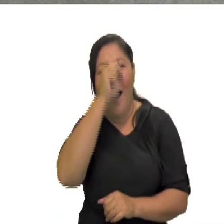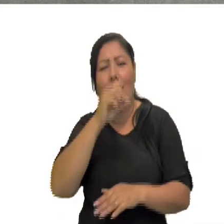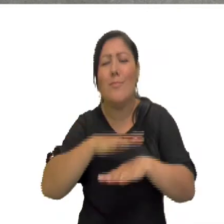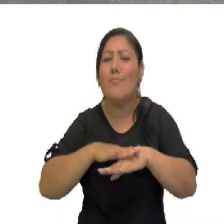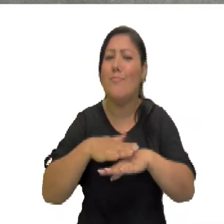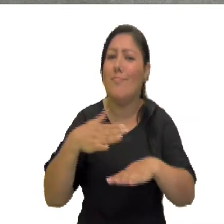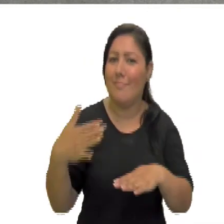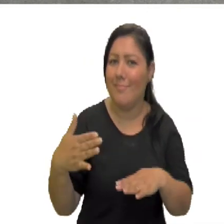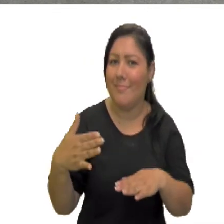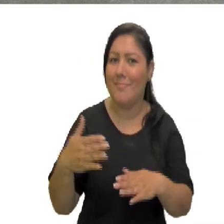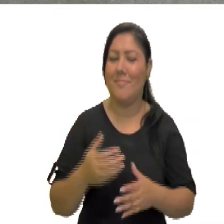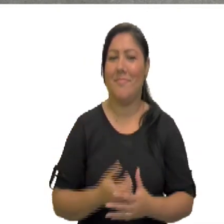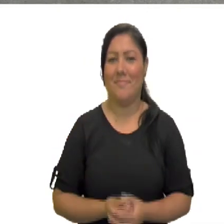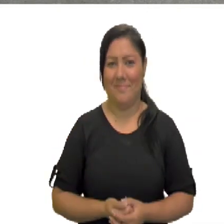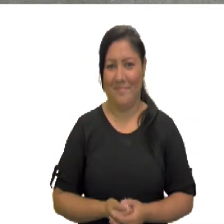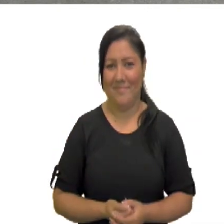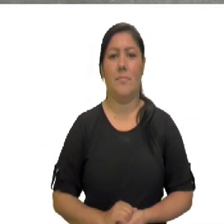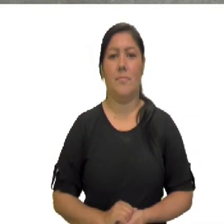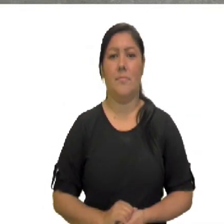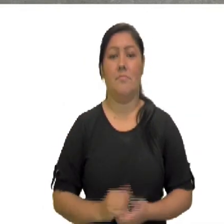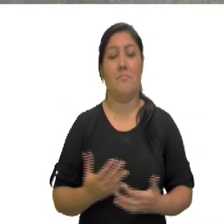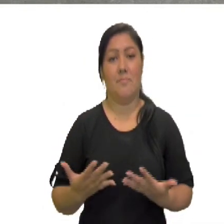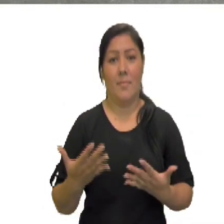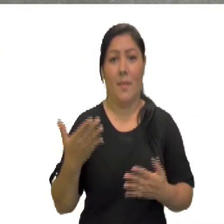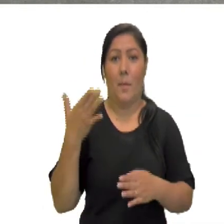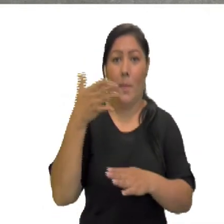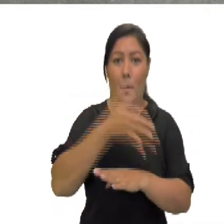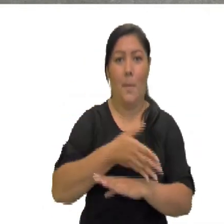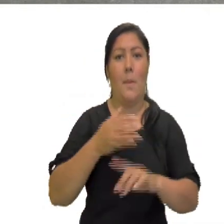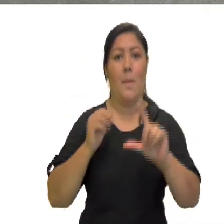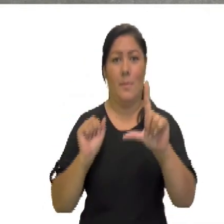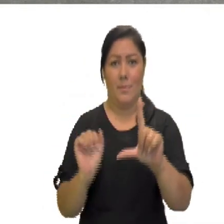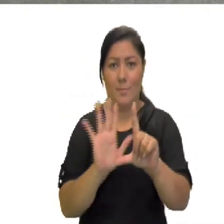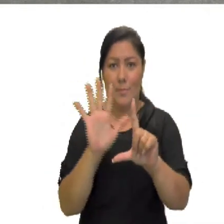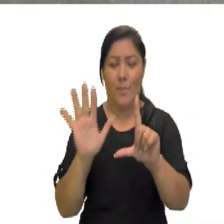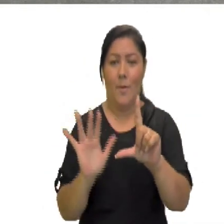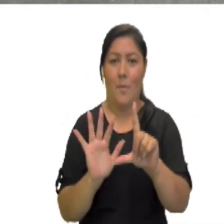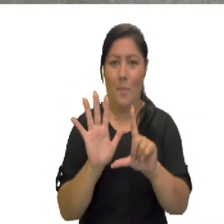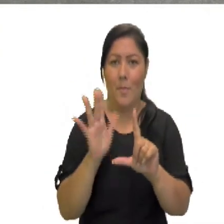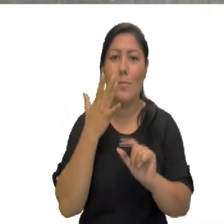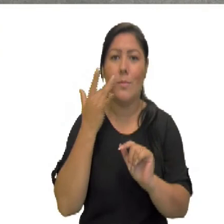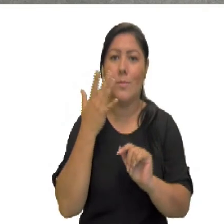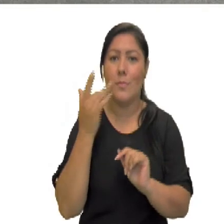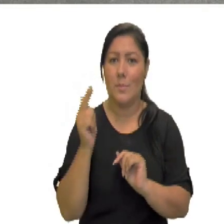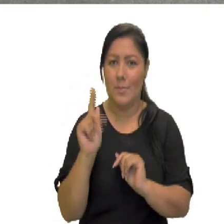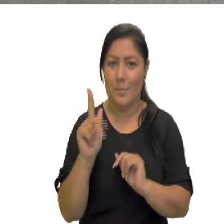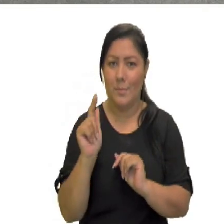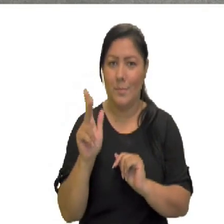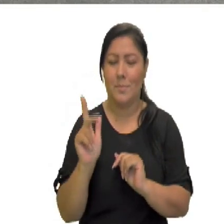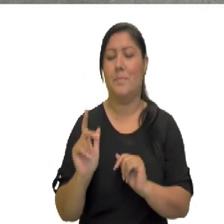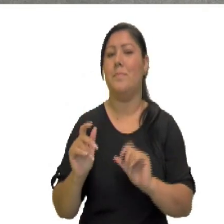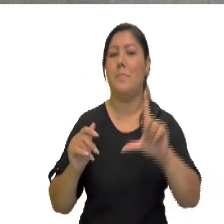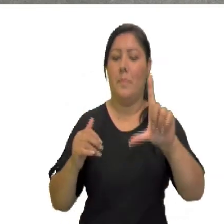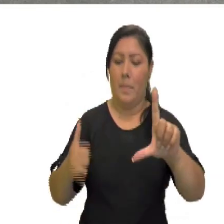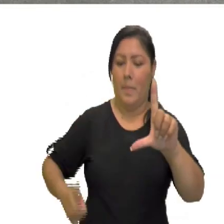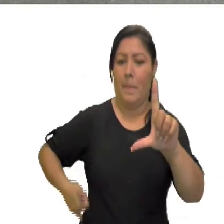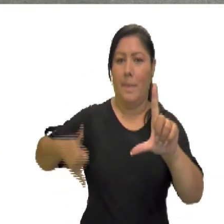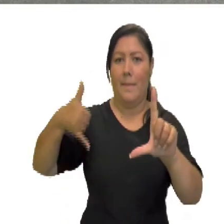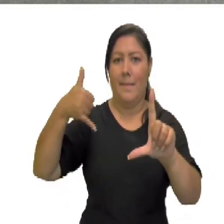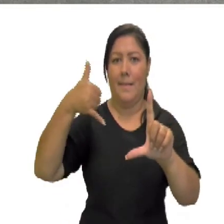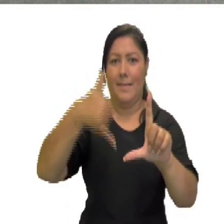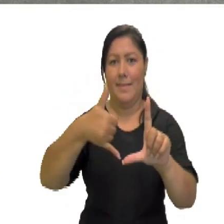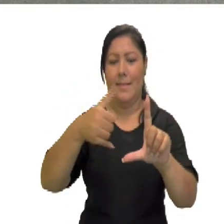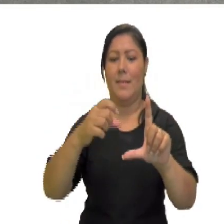nós aprendemos hoje, ok? E para acessar nossas atividades na plataforma, é só apontar a câmera do seu celular